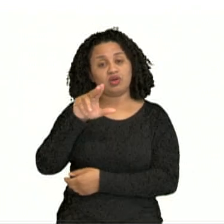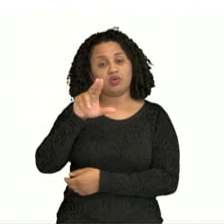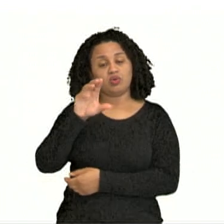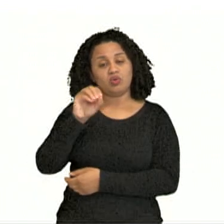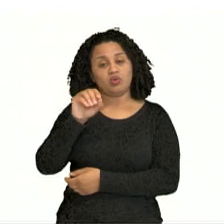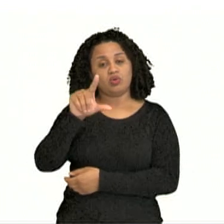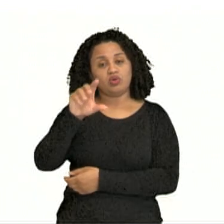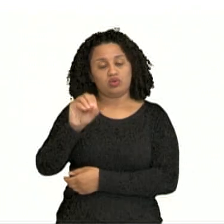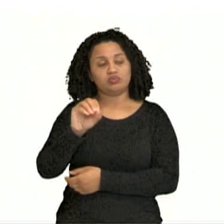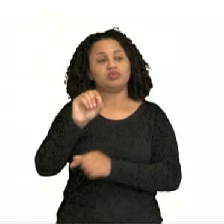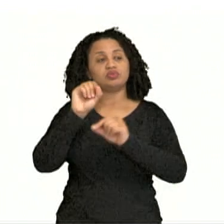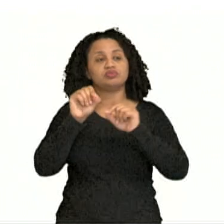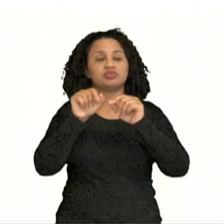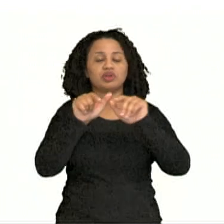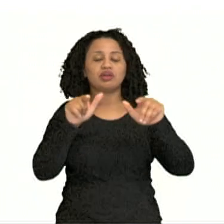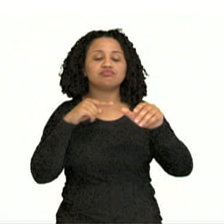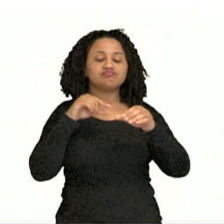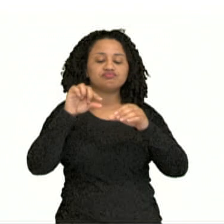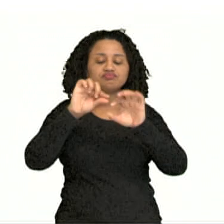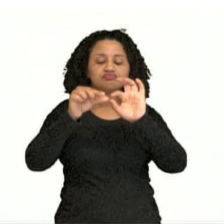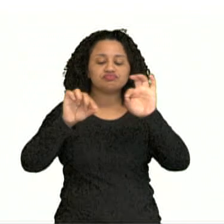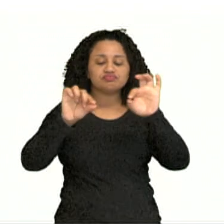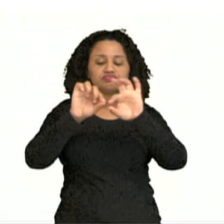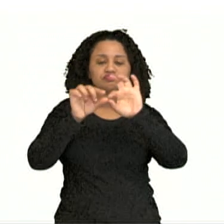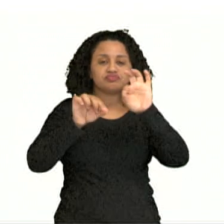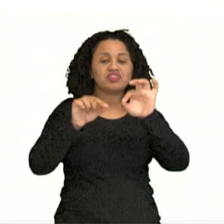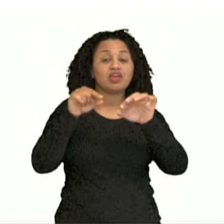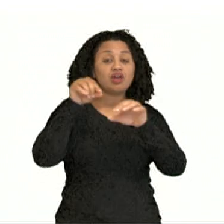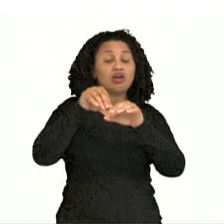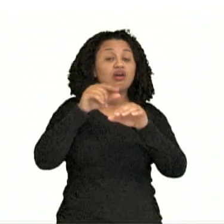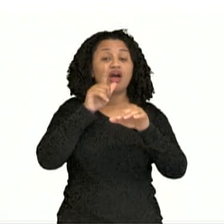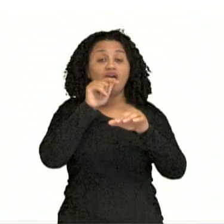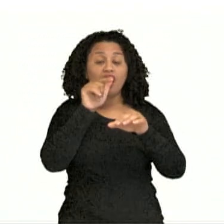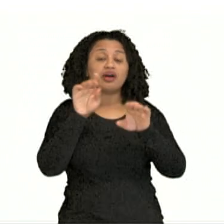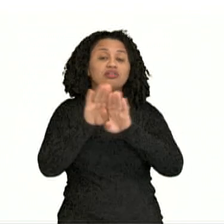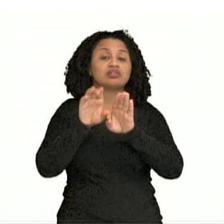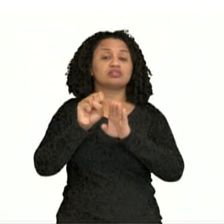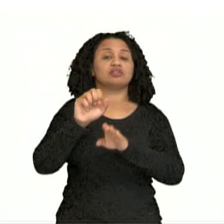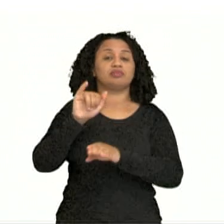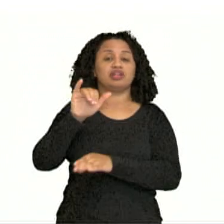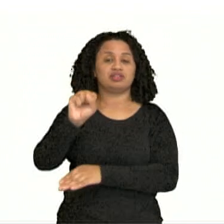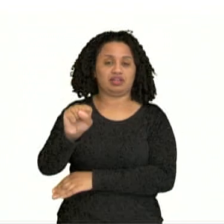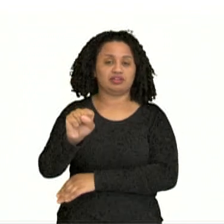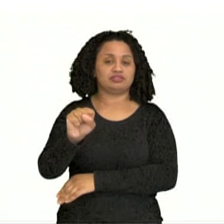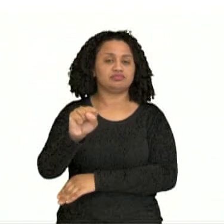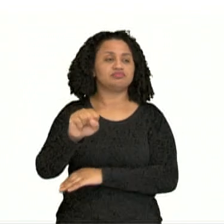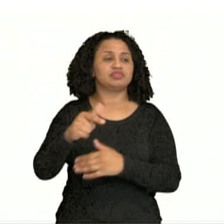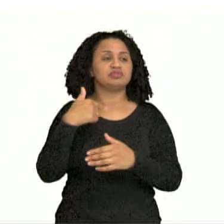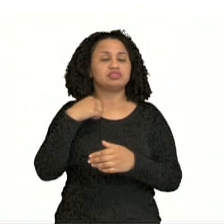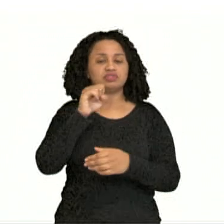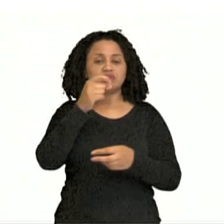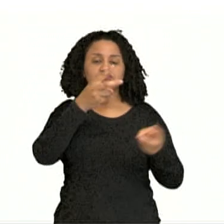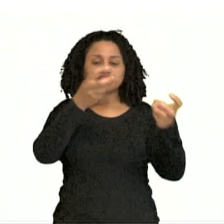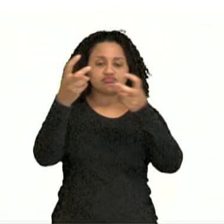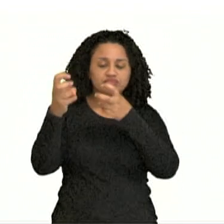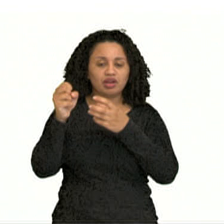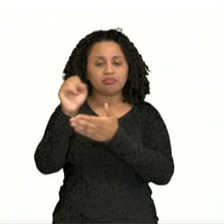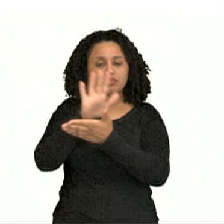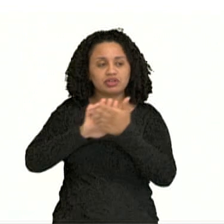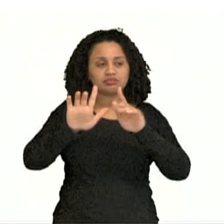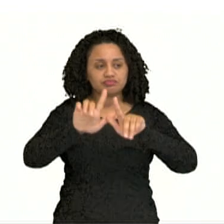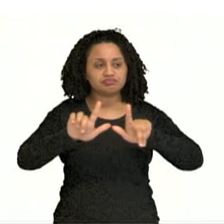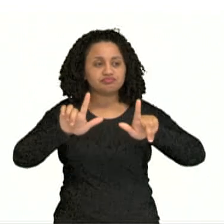são organelas que armazenam água e sais minerais. Então se vocês observarem nessa imagem, né,